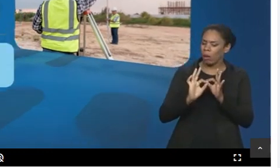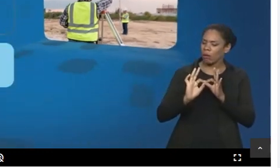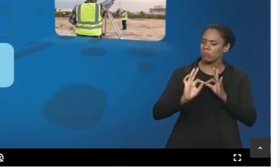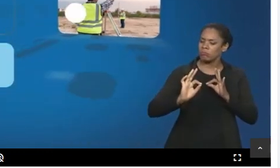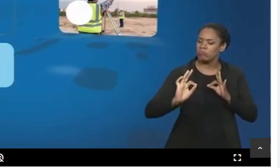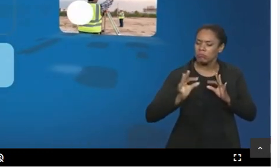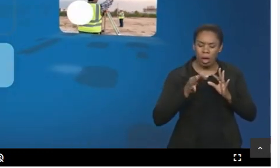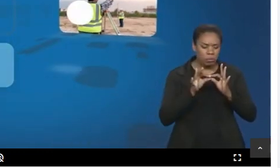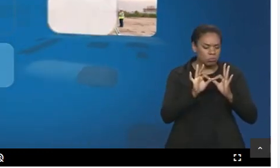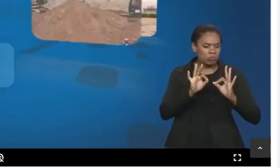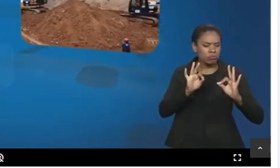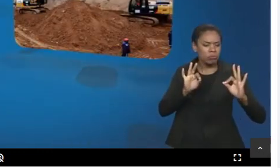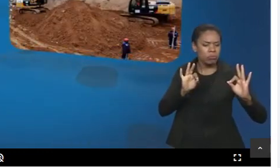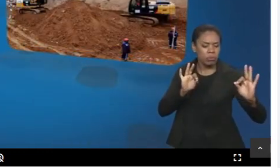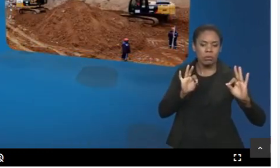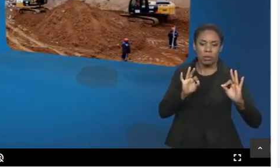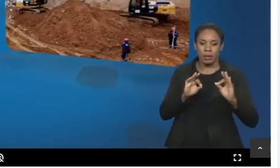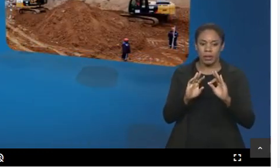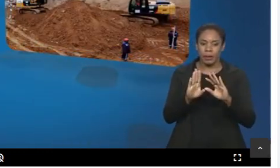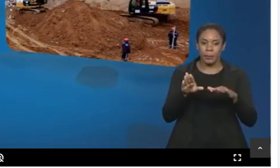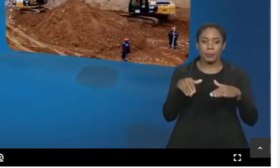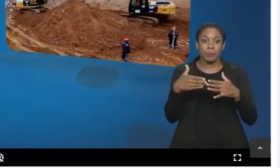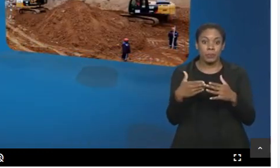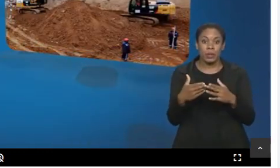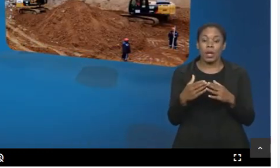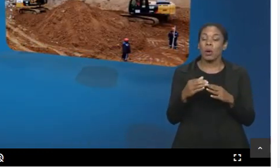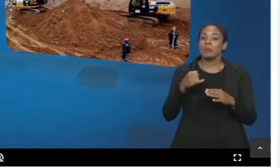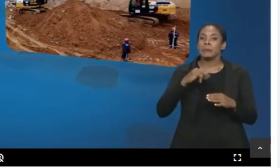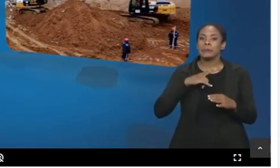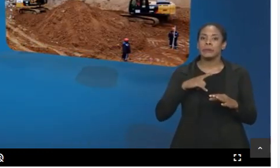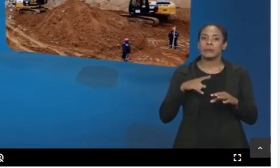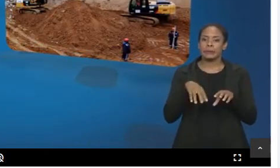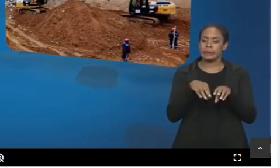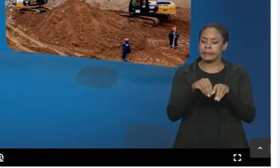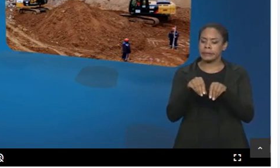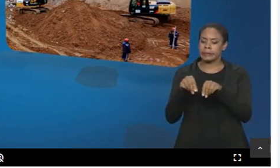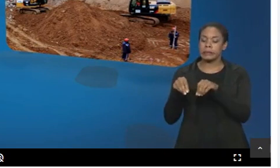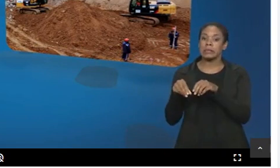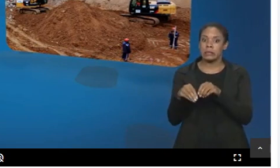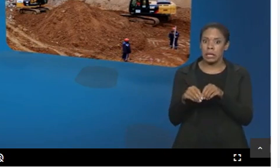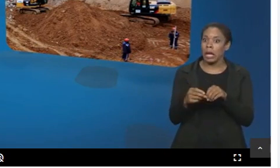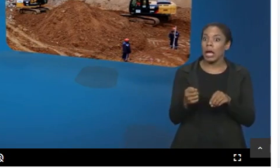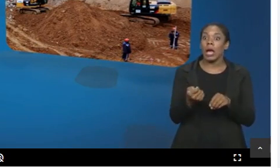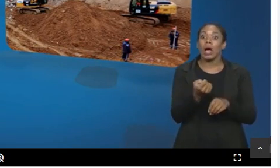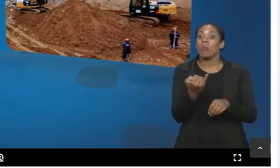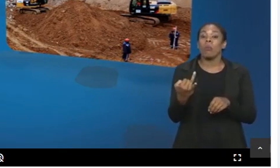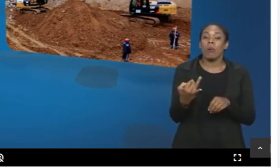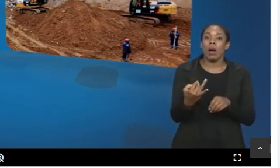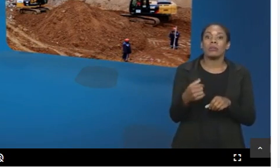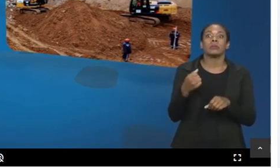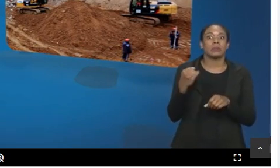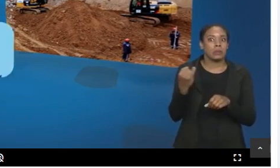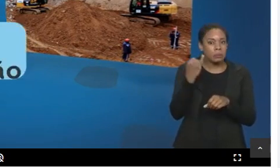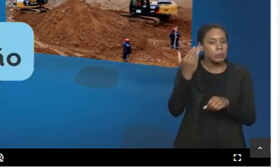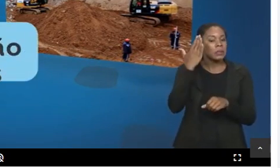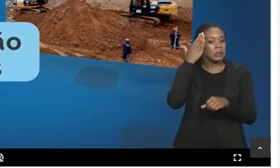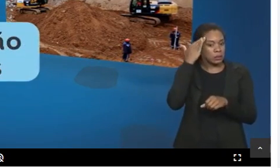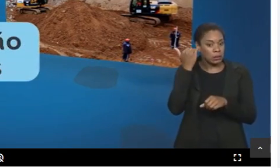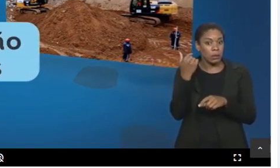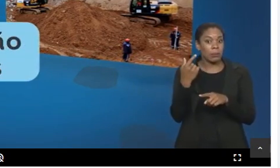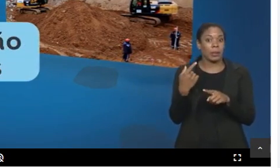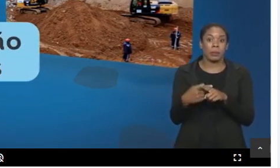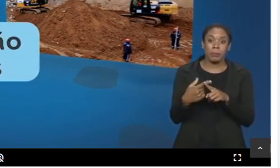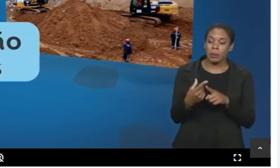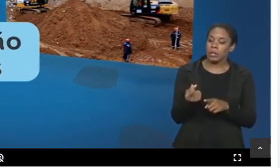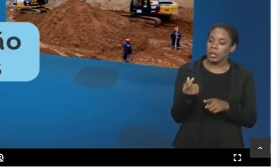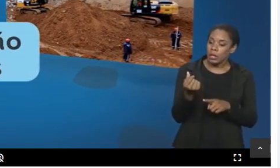do projeto arquitetônico. A quantificação do volume de terra que vai ser movido é importante, tanto para o orçamento como para o plano de